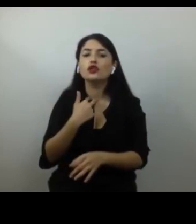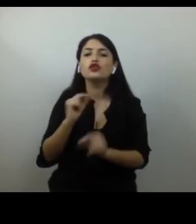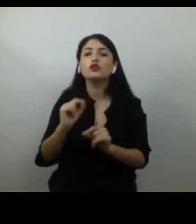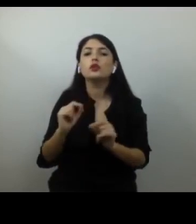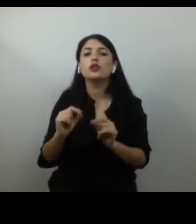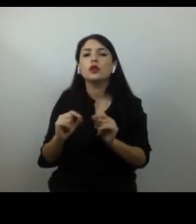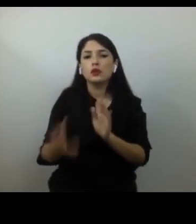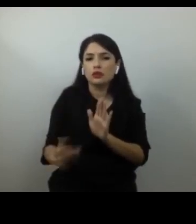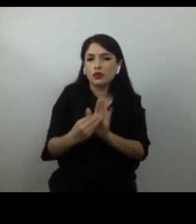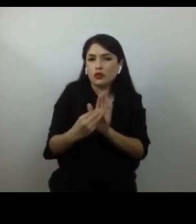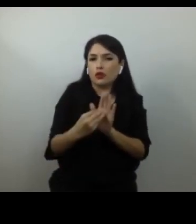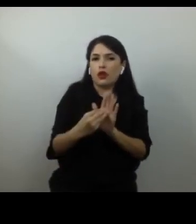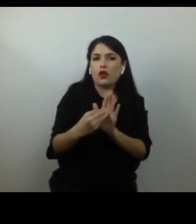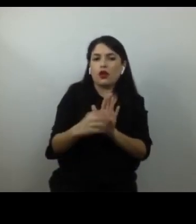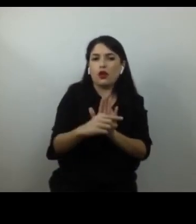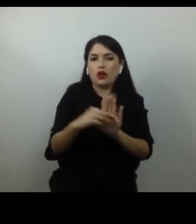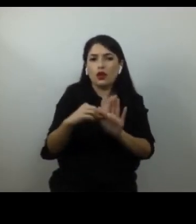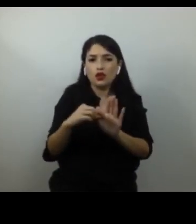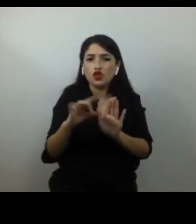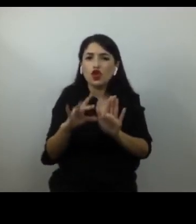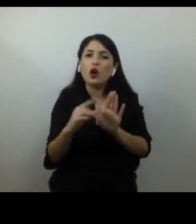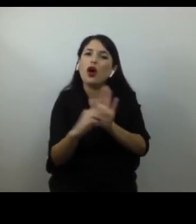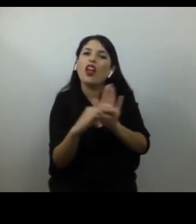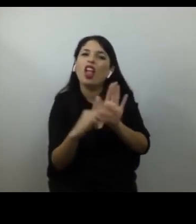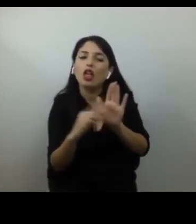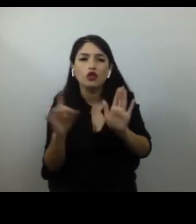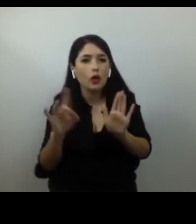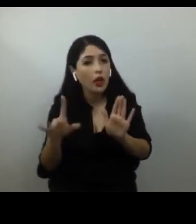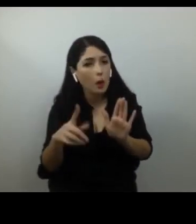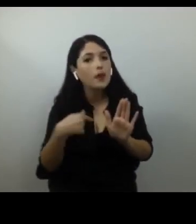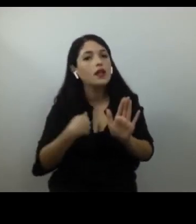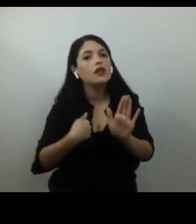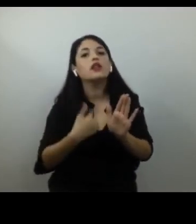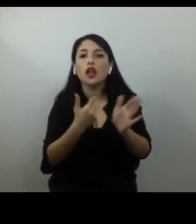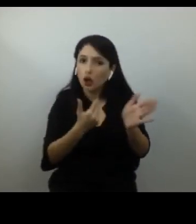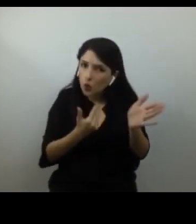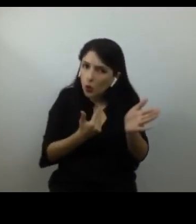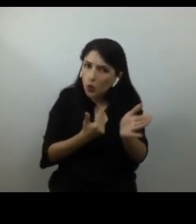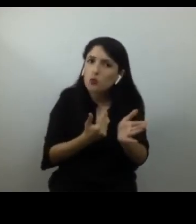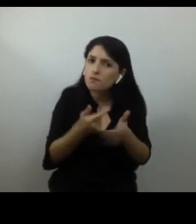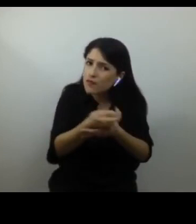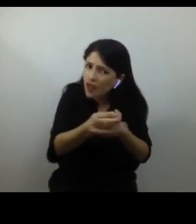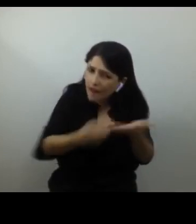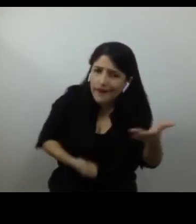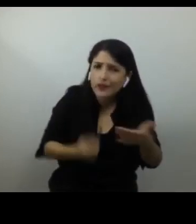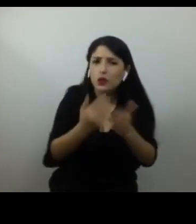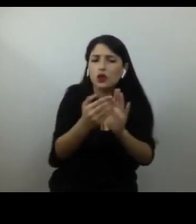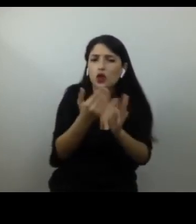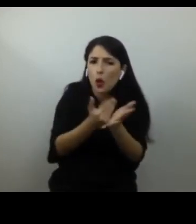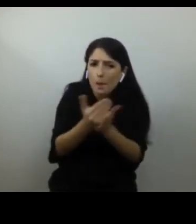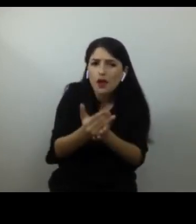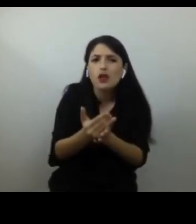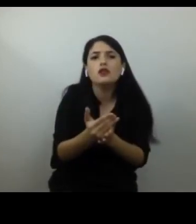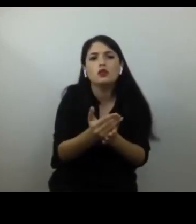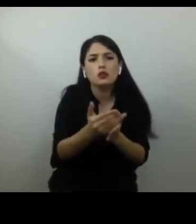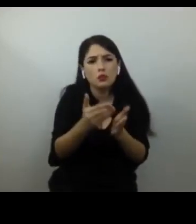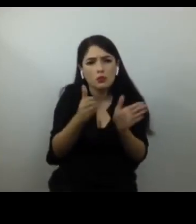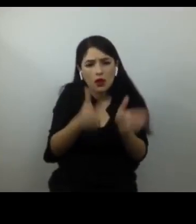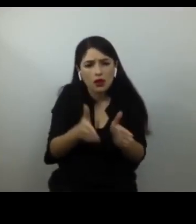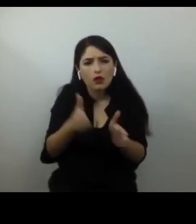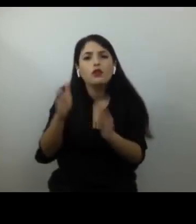que ter objeto, início, meio e fim, que havia, sim, problemas de imparcialidade, problemas